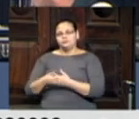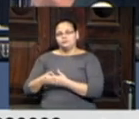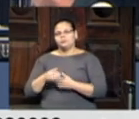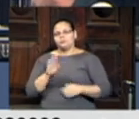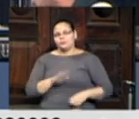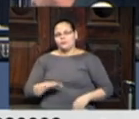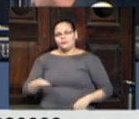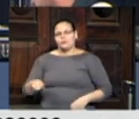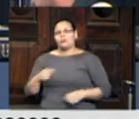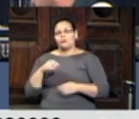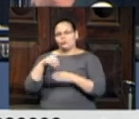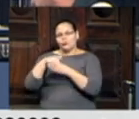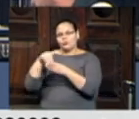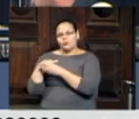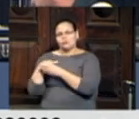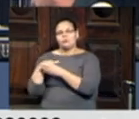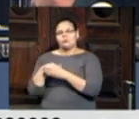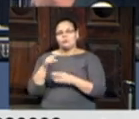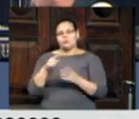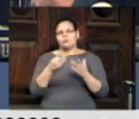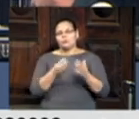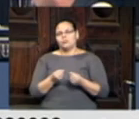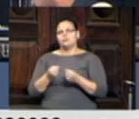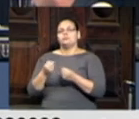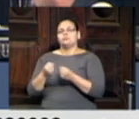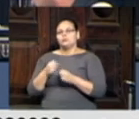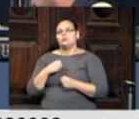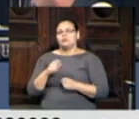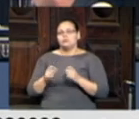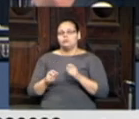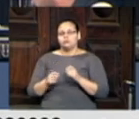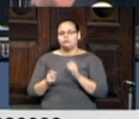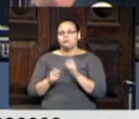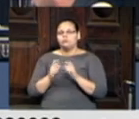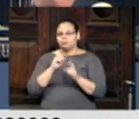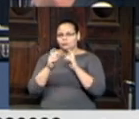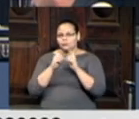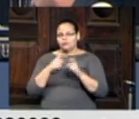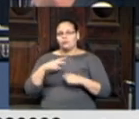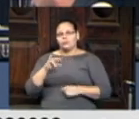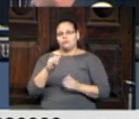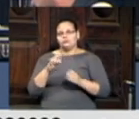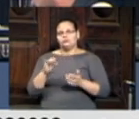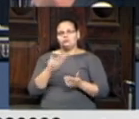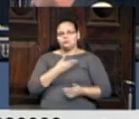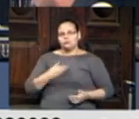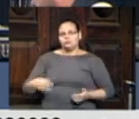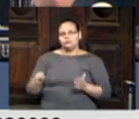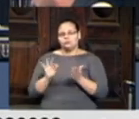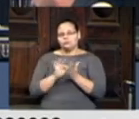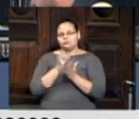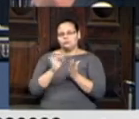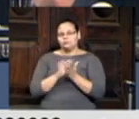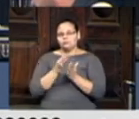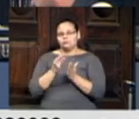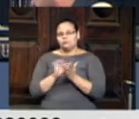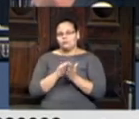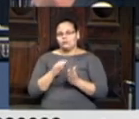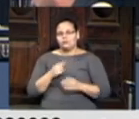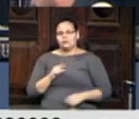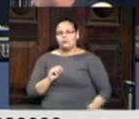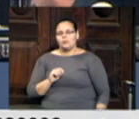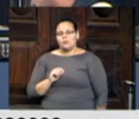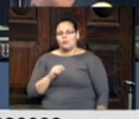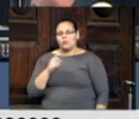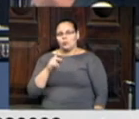Janeiro. Em votação, os senhores que aprovam permaneçam como estão. Aprovado, vai autógrafo. Declaração de voto. Declaração de voto, deputado